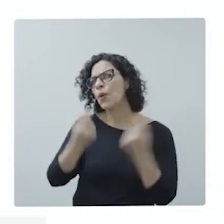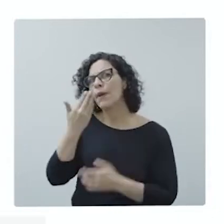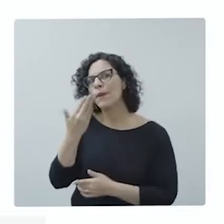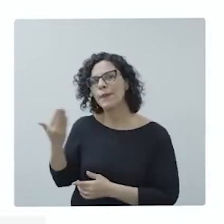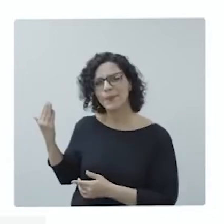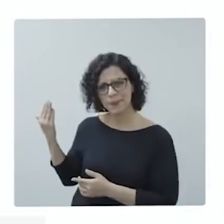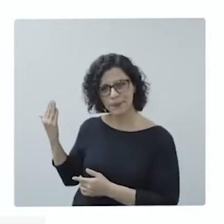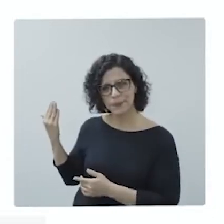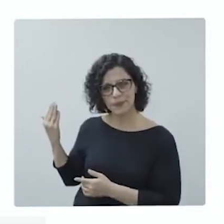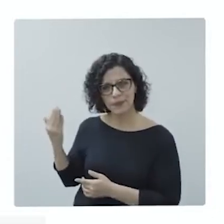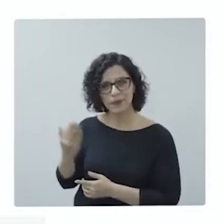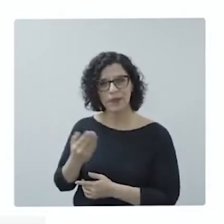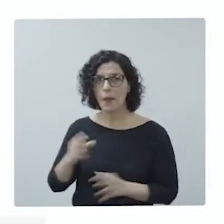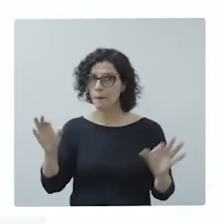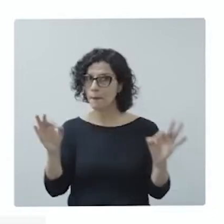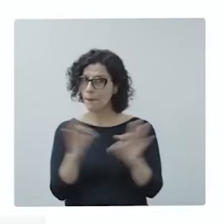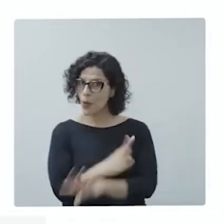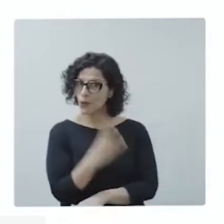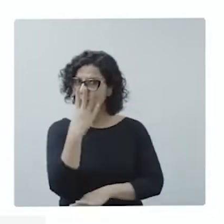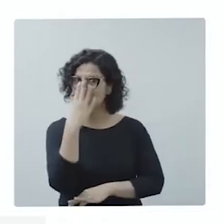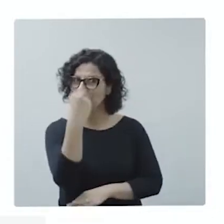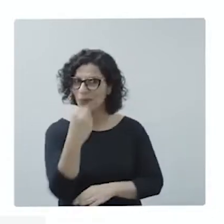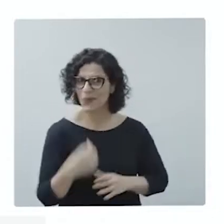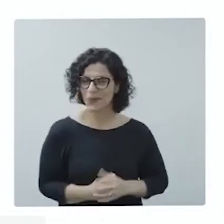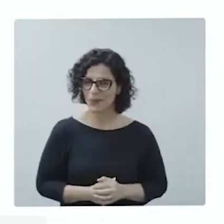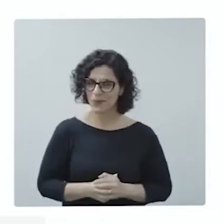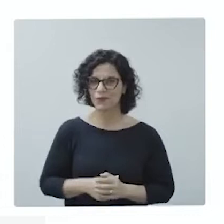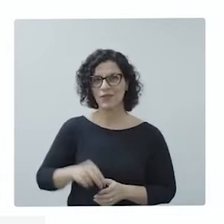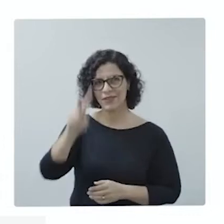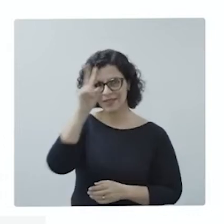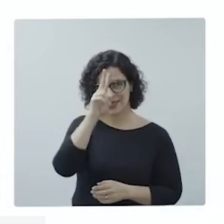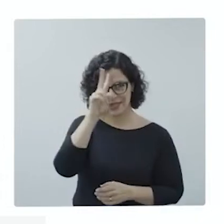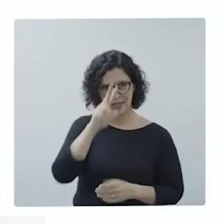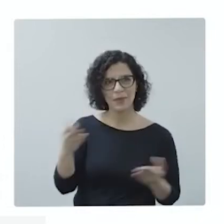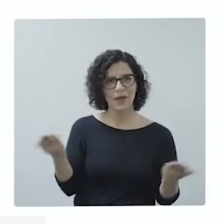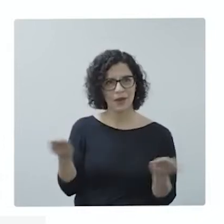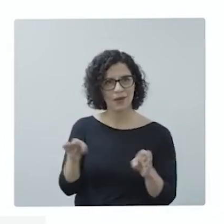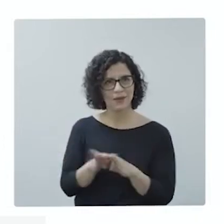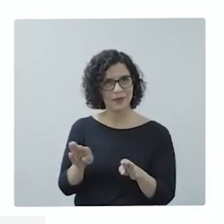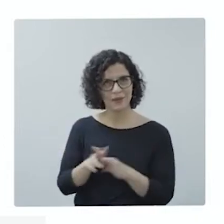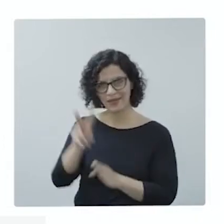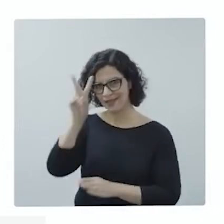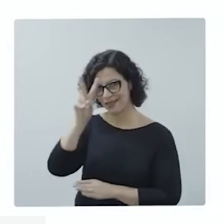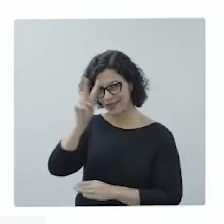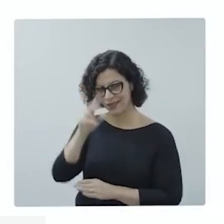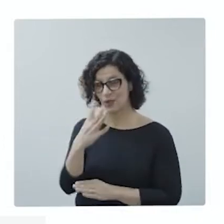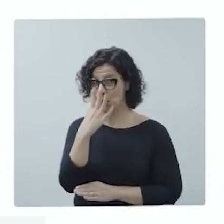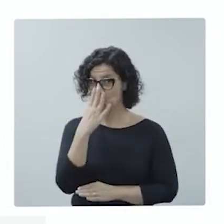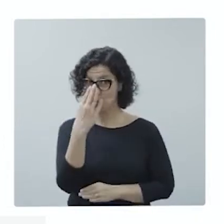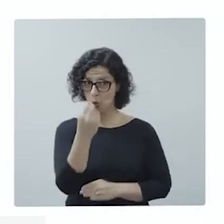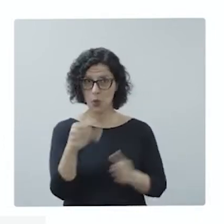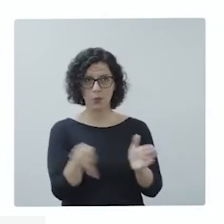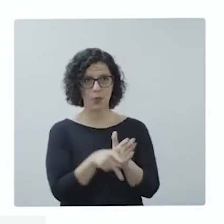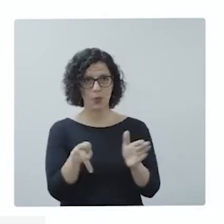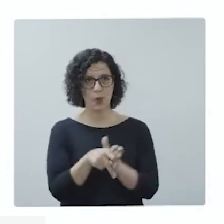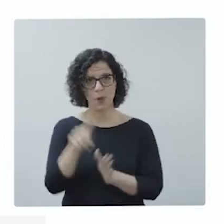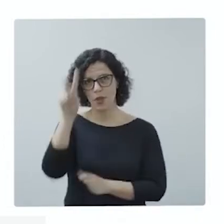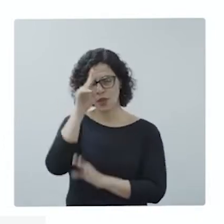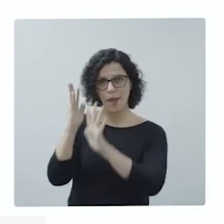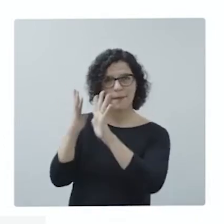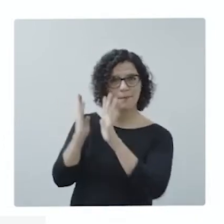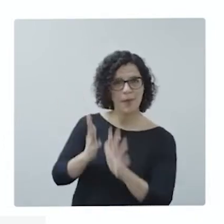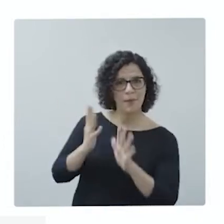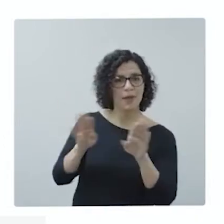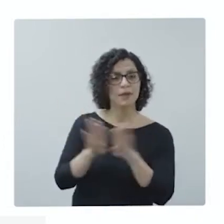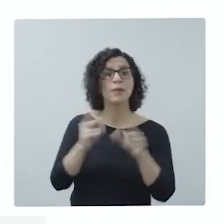falamos, tratamos? Tá pronto, seu lobo? Você recorda? que o lobo, né, nessa parlenda,